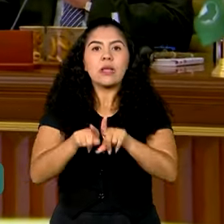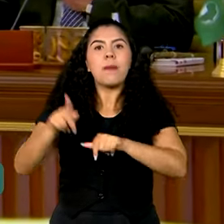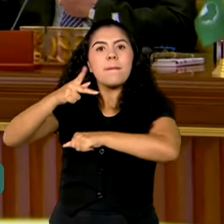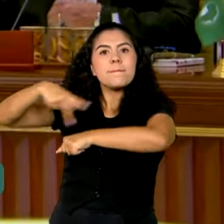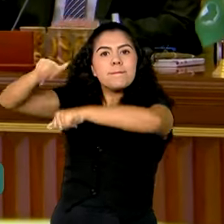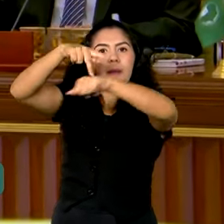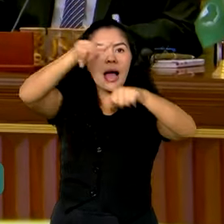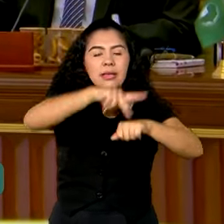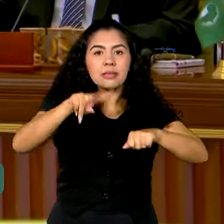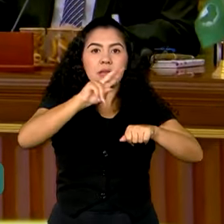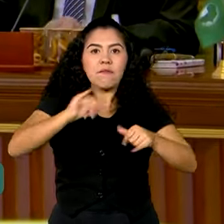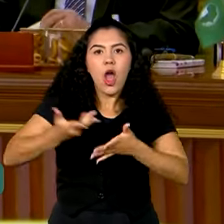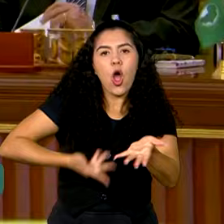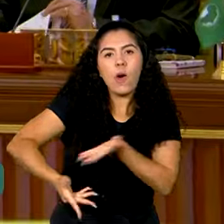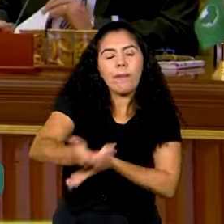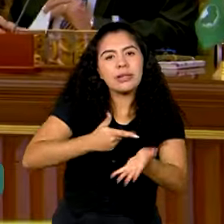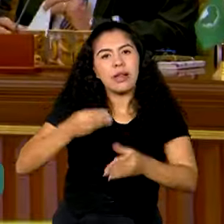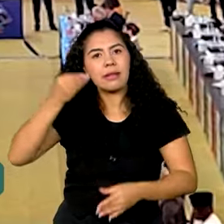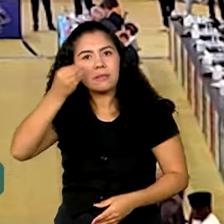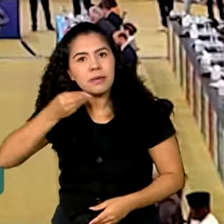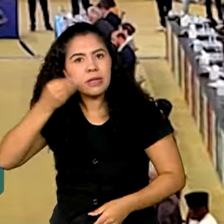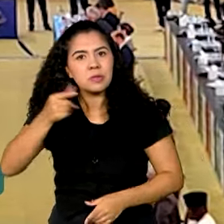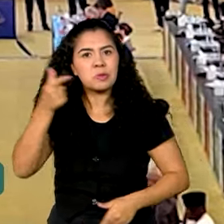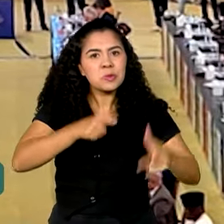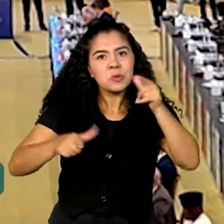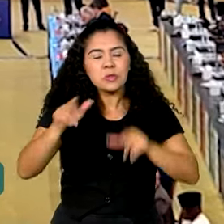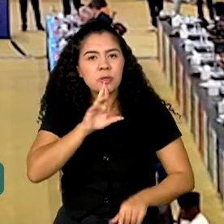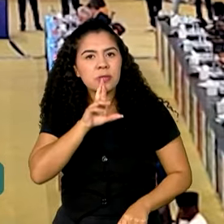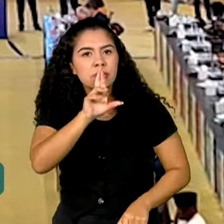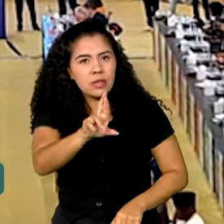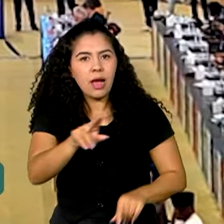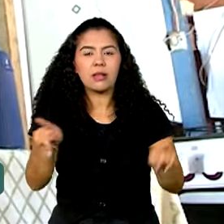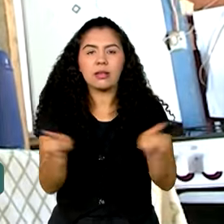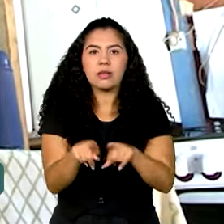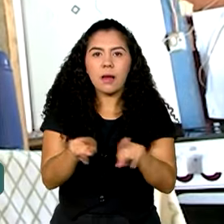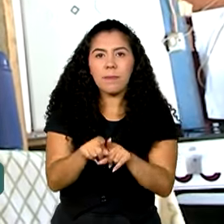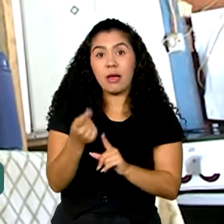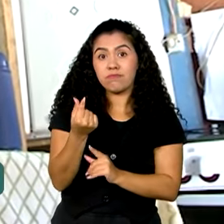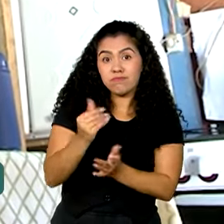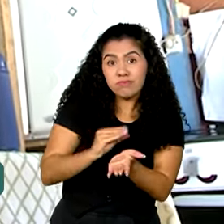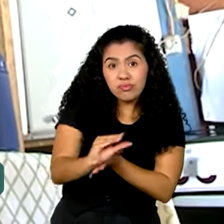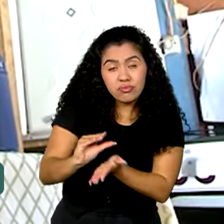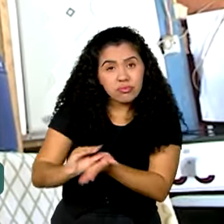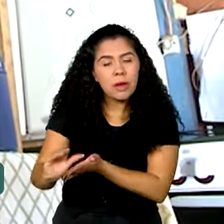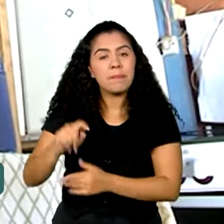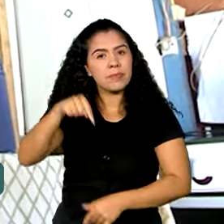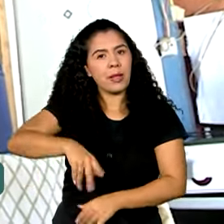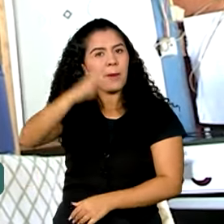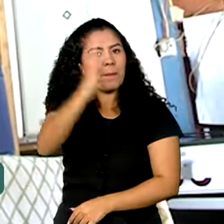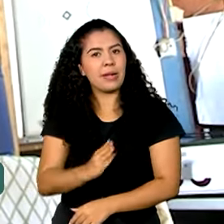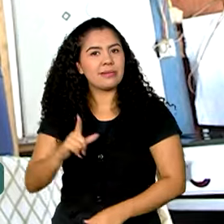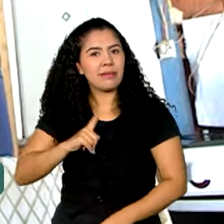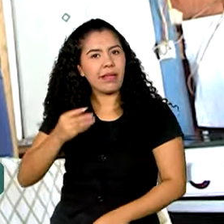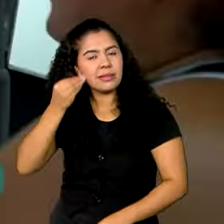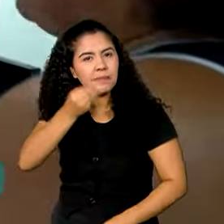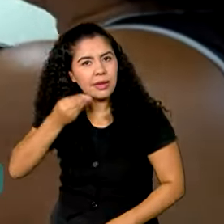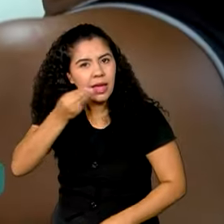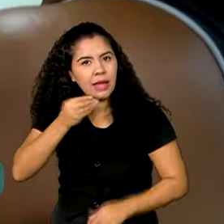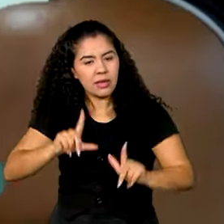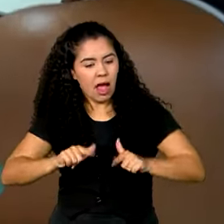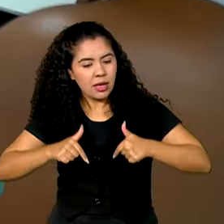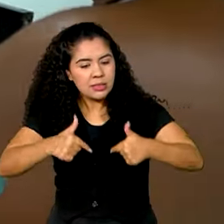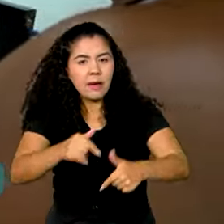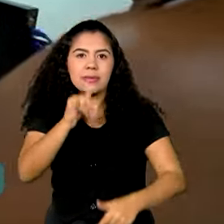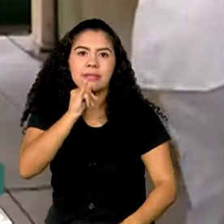fornecer a experiência de programas bem-sucedidos e os recursos financeiros. O Brasil tem a experiência de iniciativas como